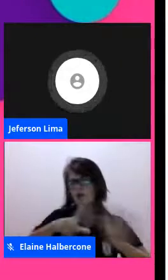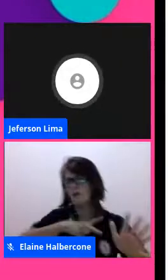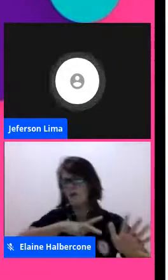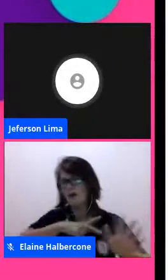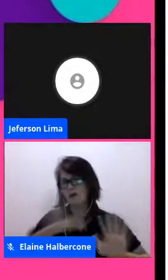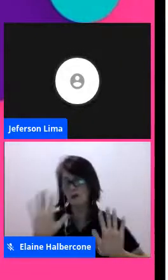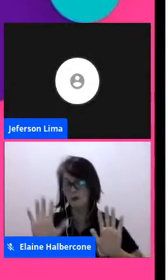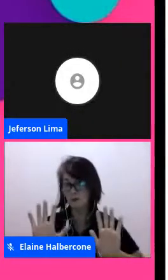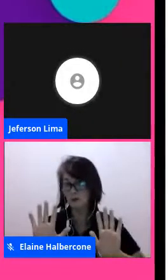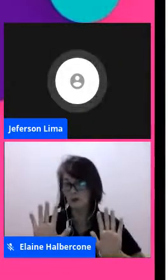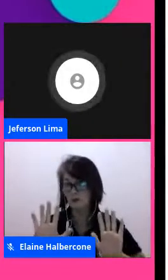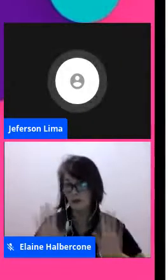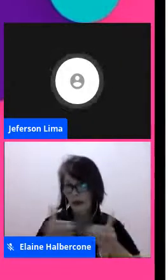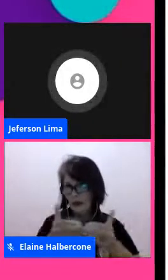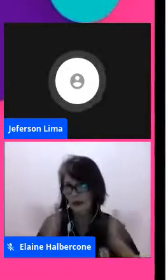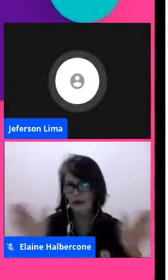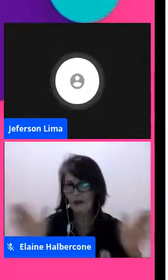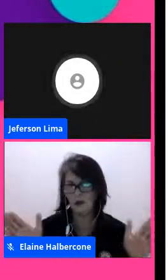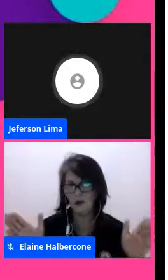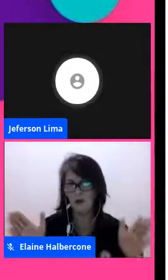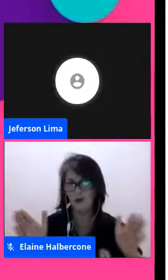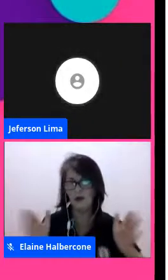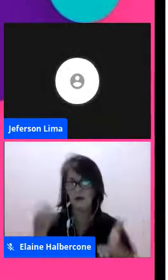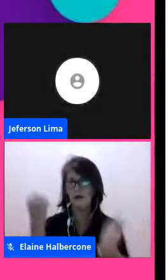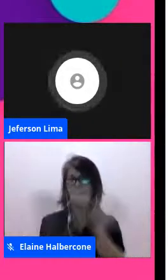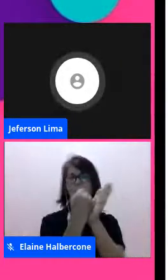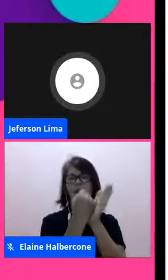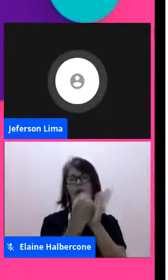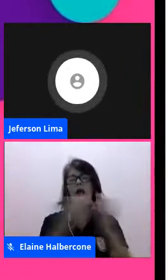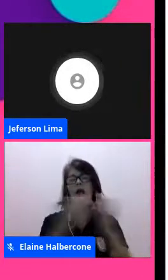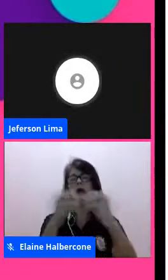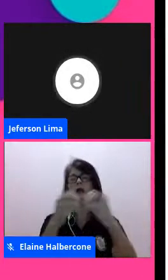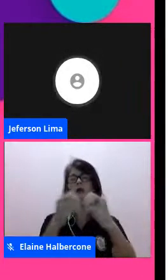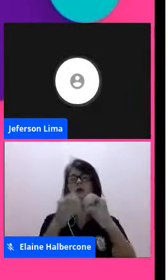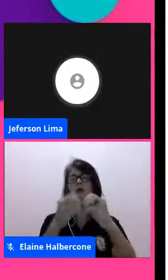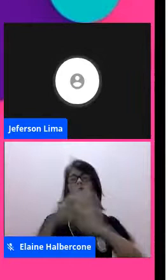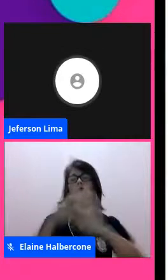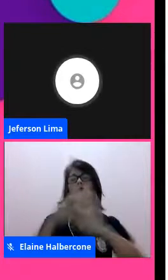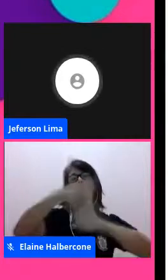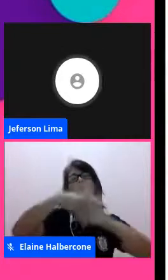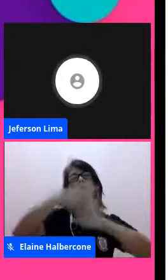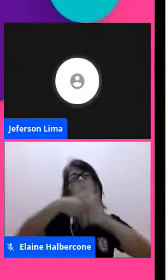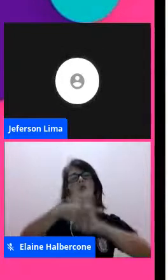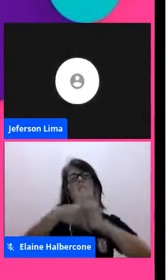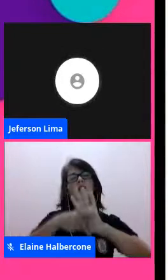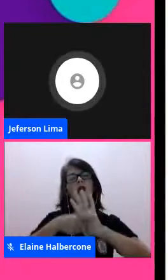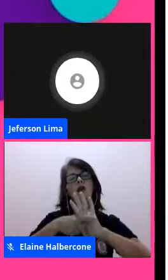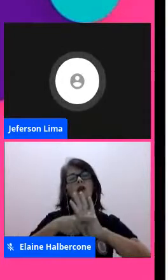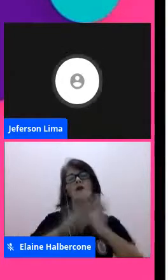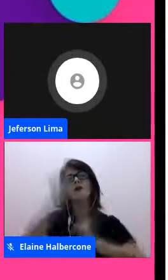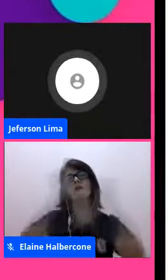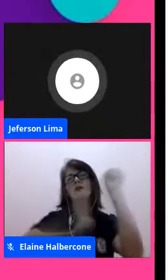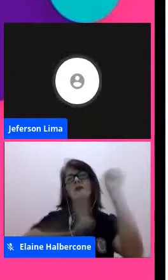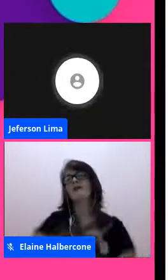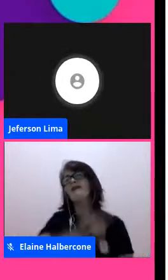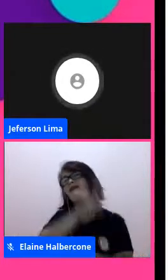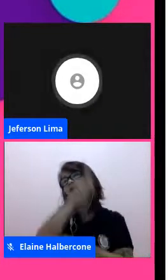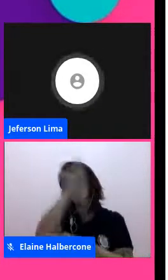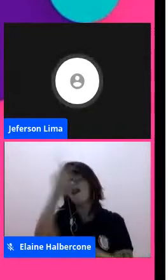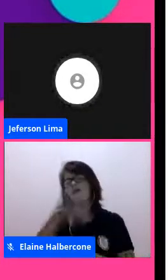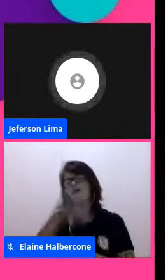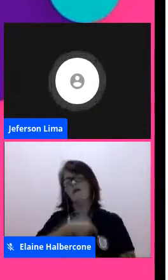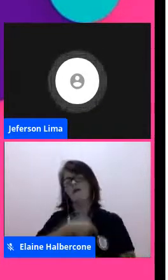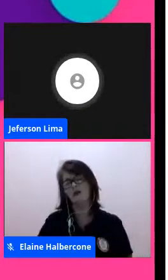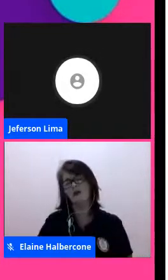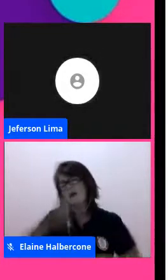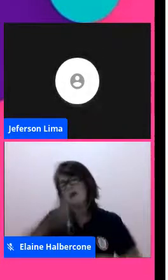ele é aberto. Do projeto que é da marca Arduino para o projeto que foi feito numa empresa na China. Pode ser que a qualidade dos componentes não